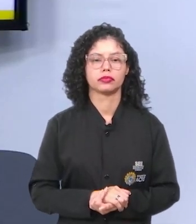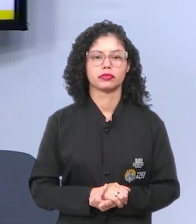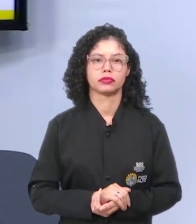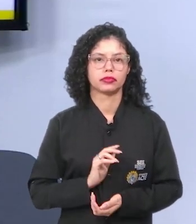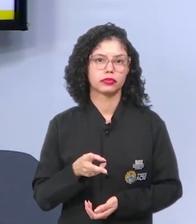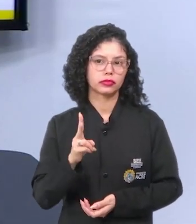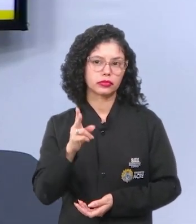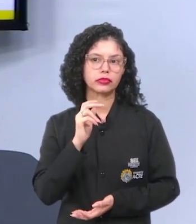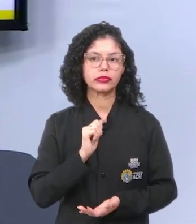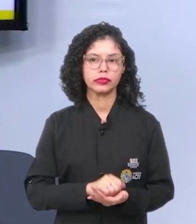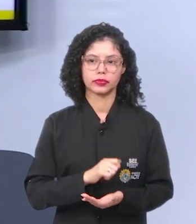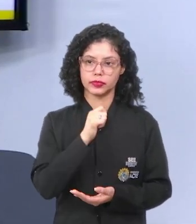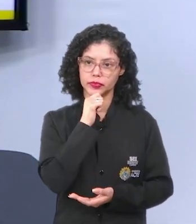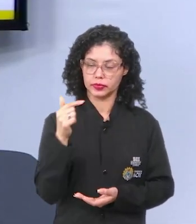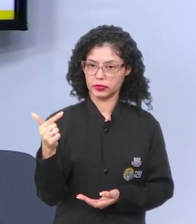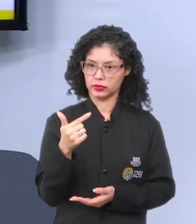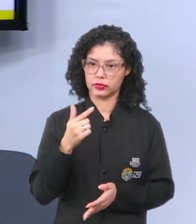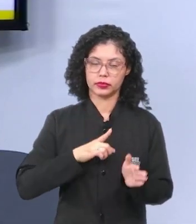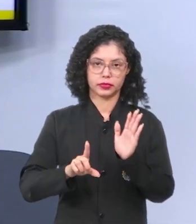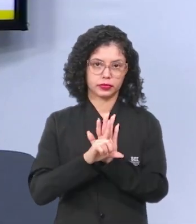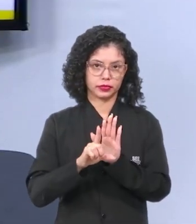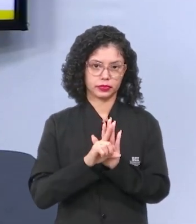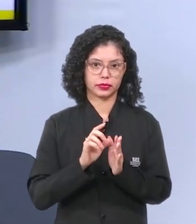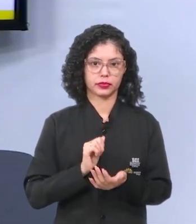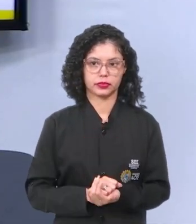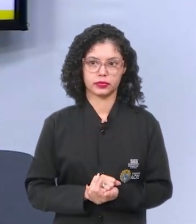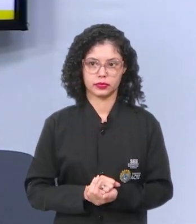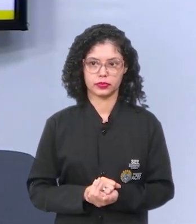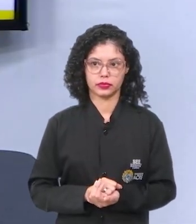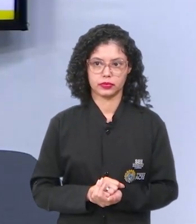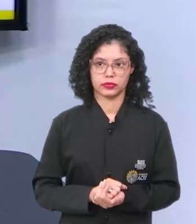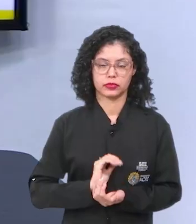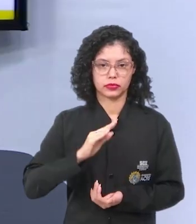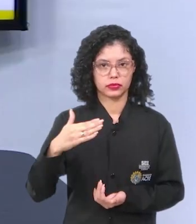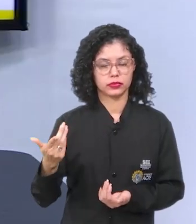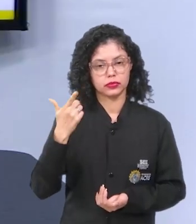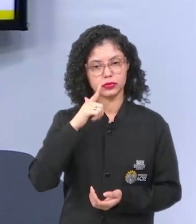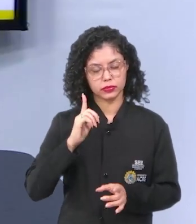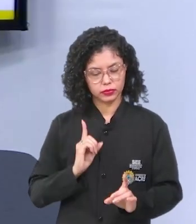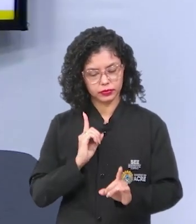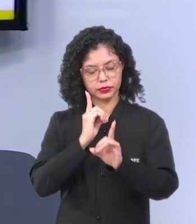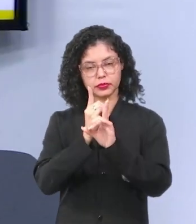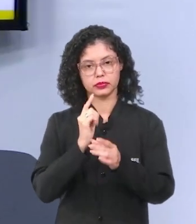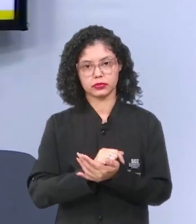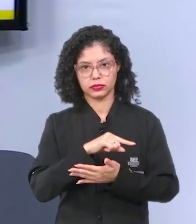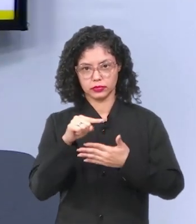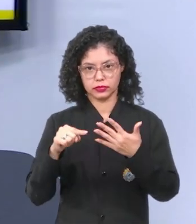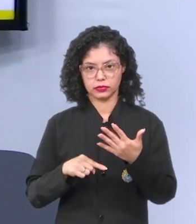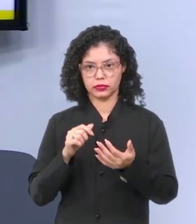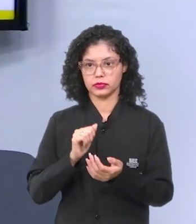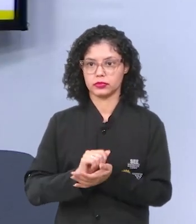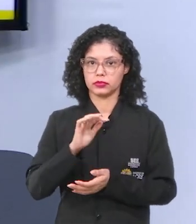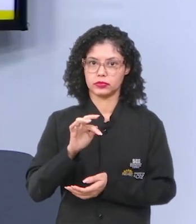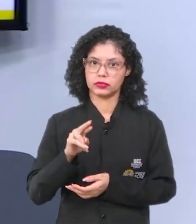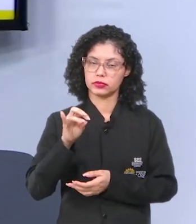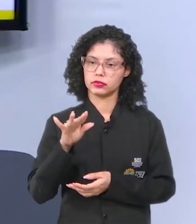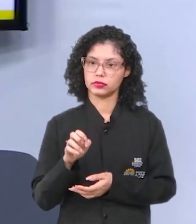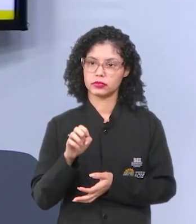continuando aqui, então essa é a segunda lei de Mendel. Então, como é que eu consigo achar os fenótipos,